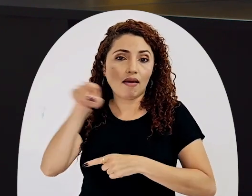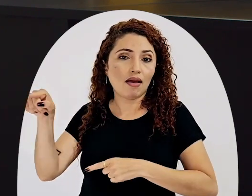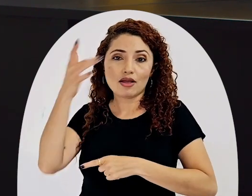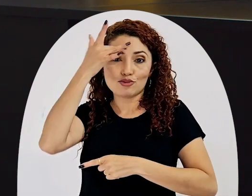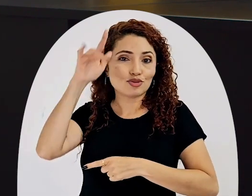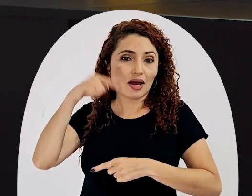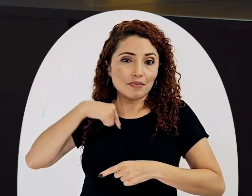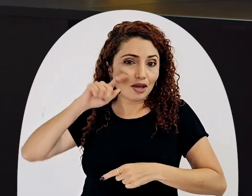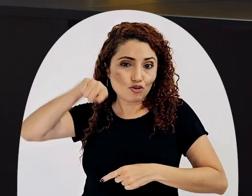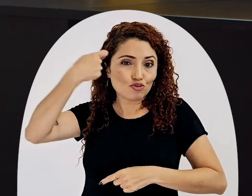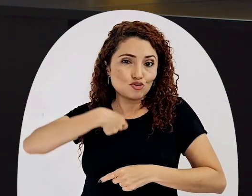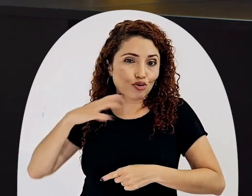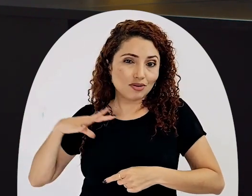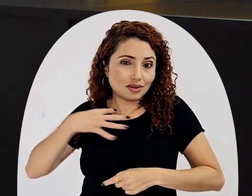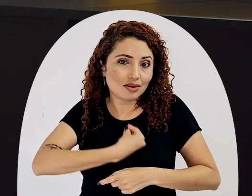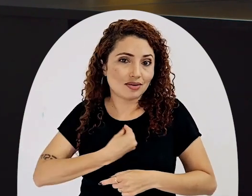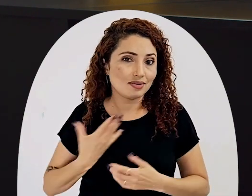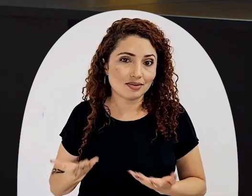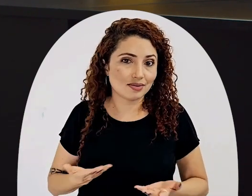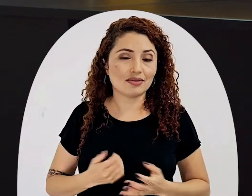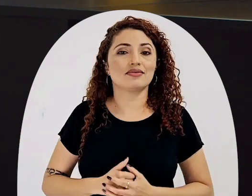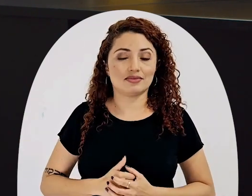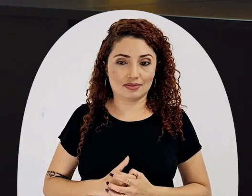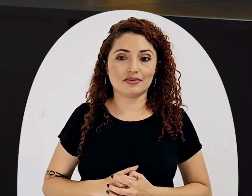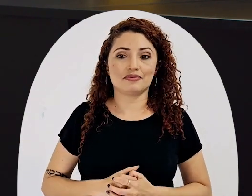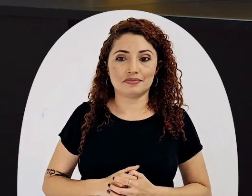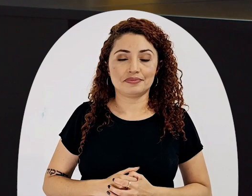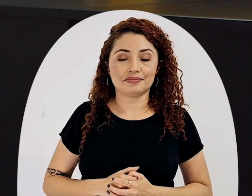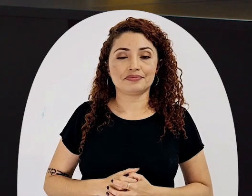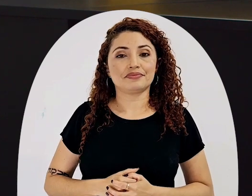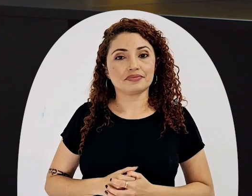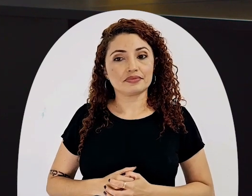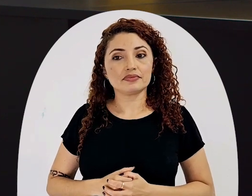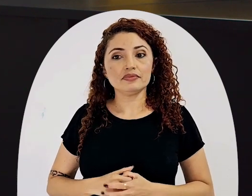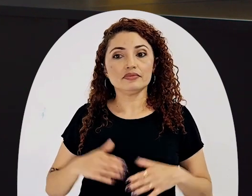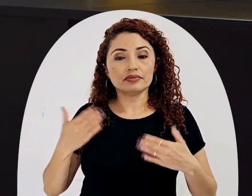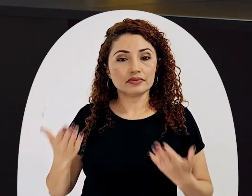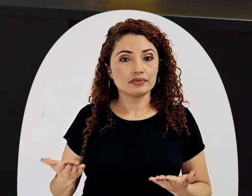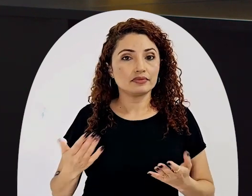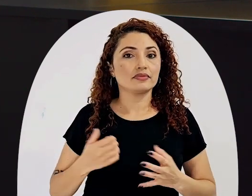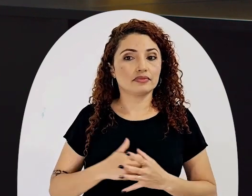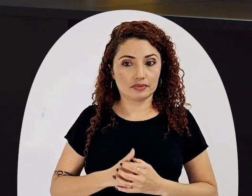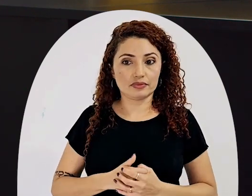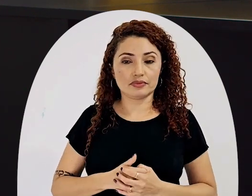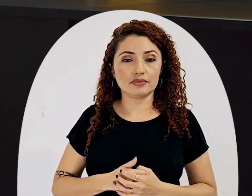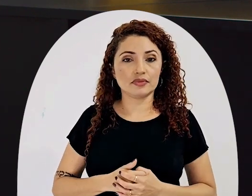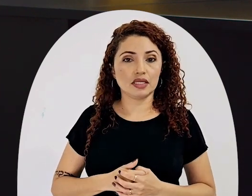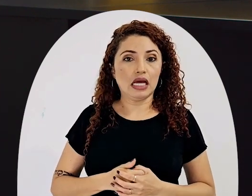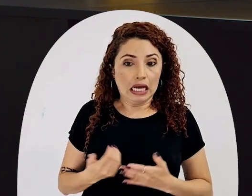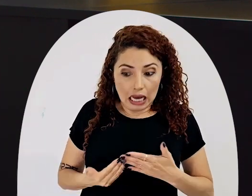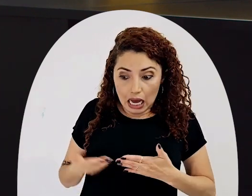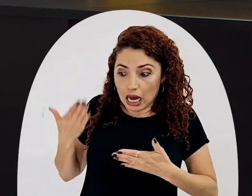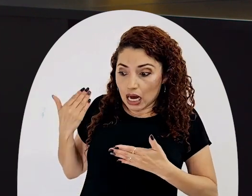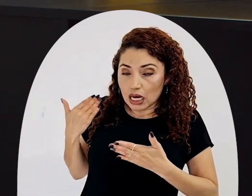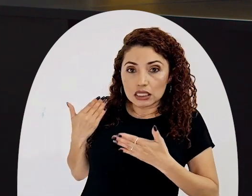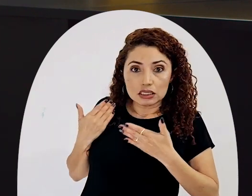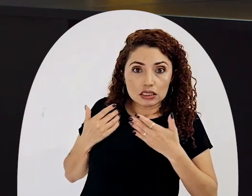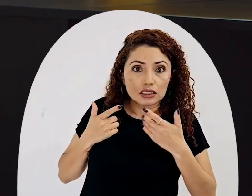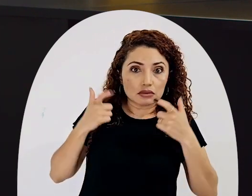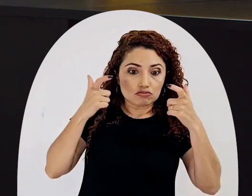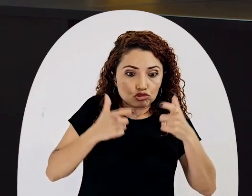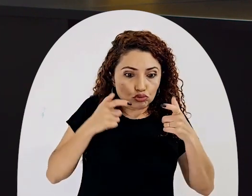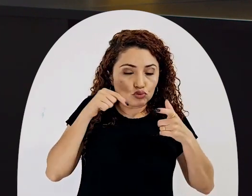também, voltando à história que eu estava dizendo ontem, eu saí de um lugar que eu tinha medo. Eu tinha medo